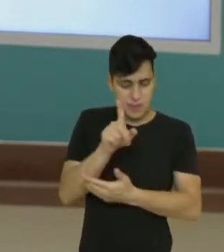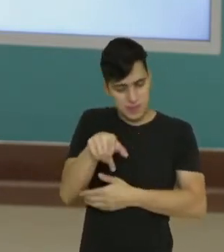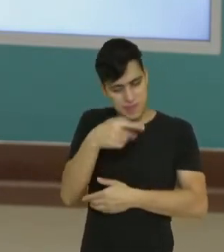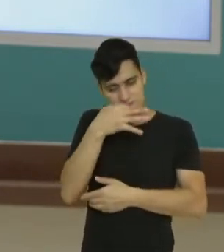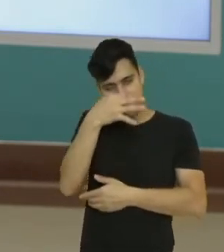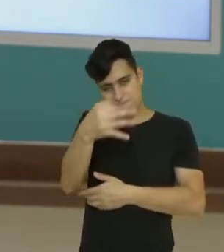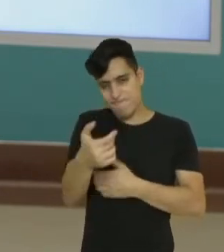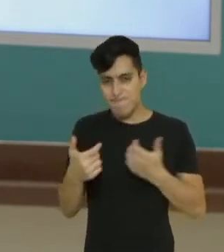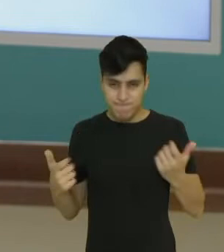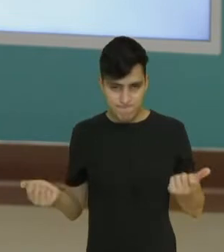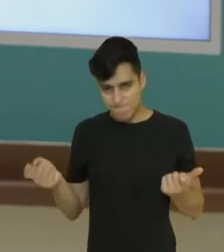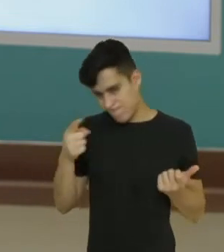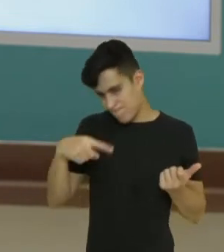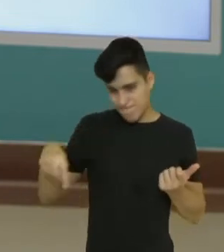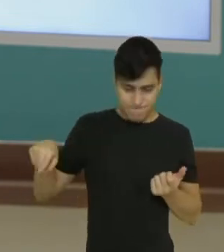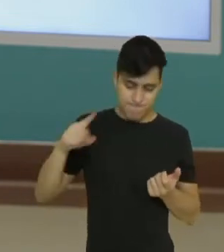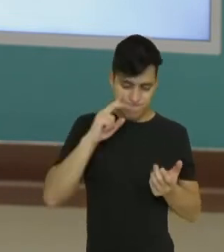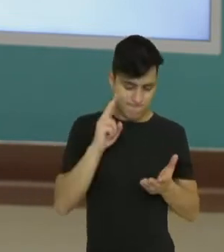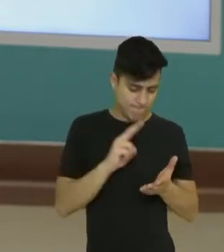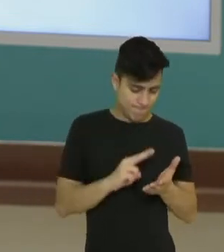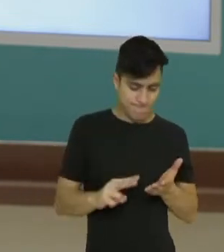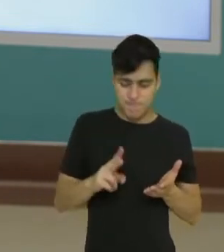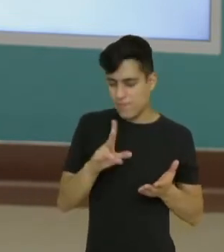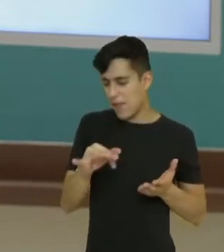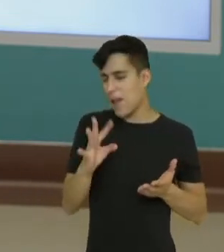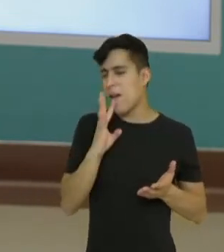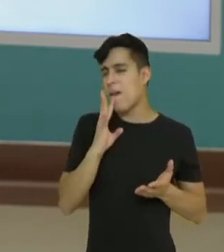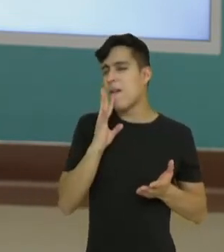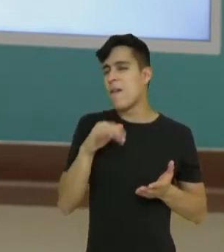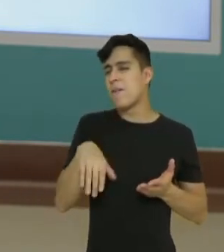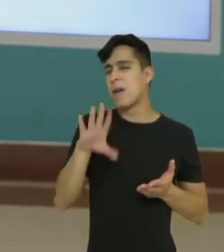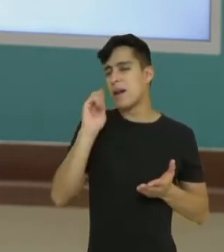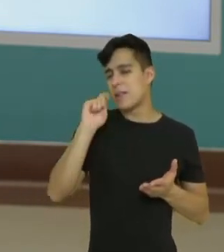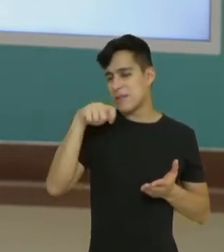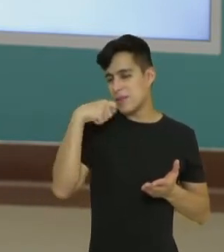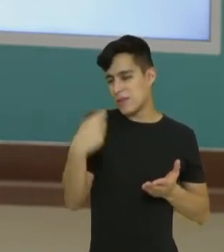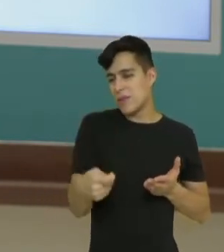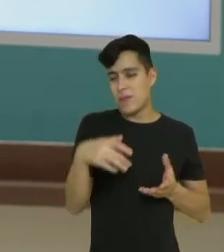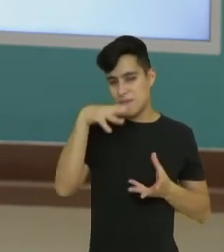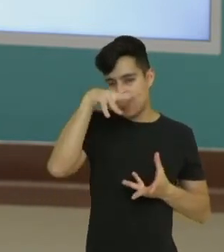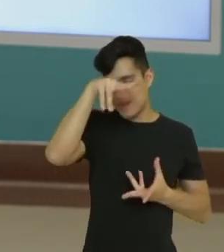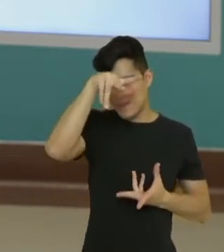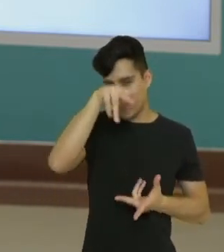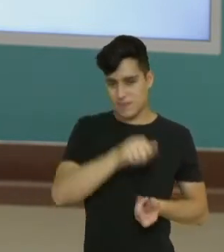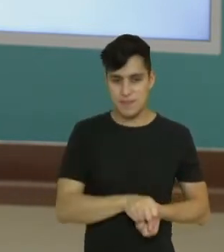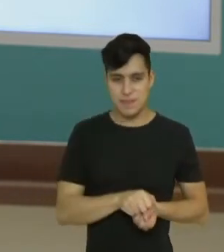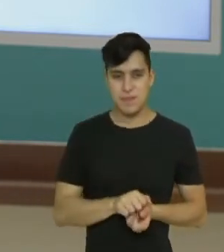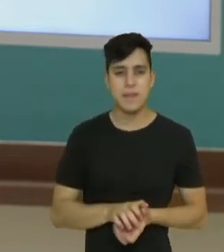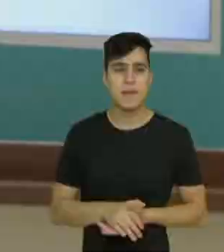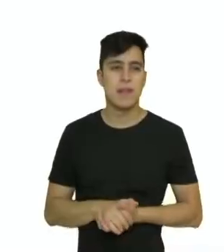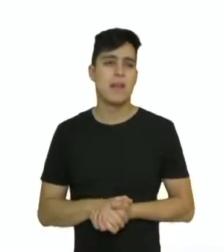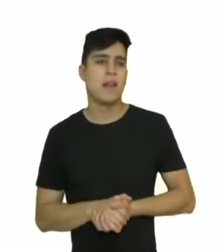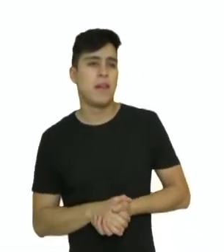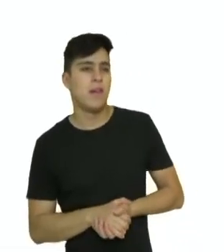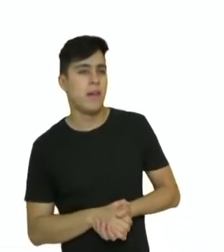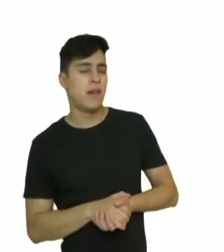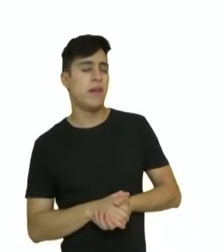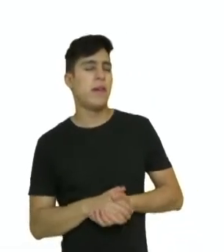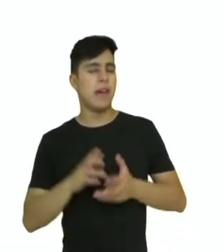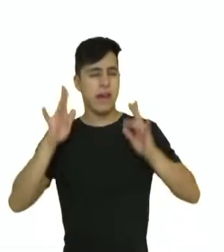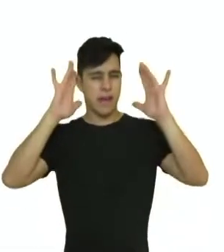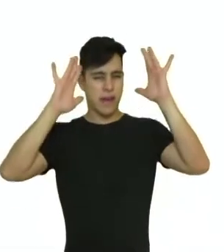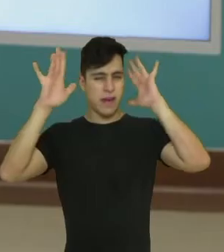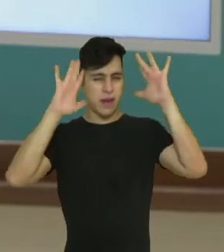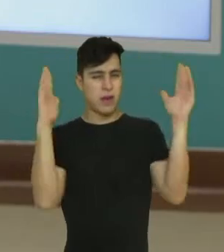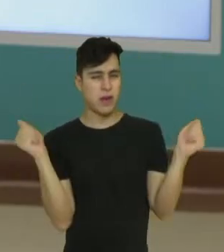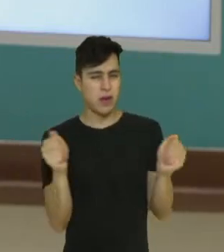sugestão. Quando você lê esse livro, você vai conhecer um pouquinho mais sobre o planeta Terra. Vamos pensar um pouquinho